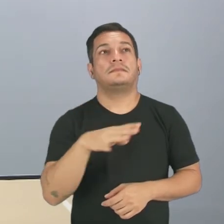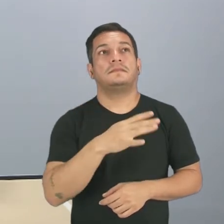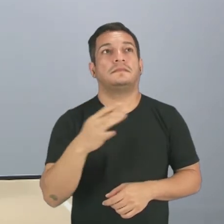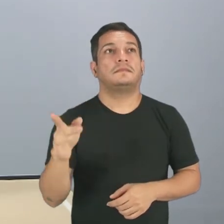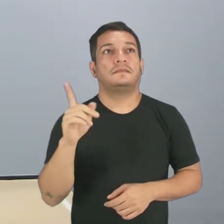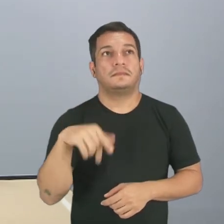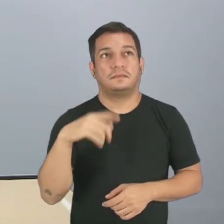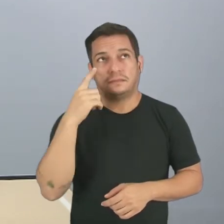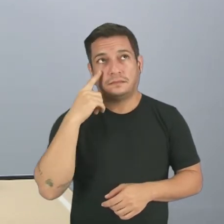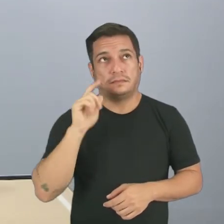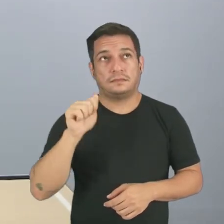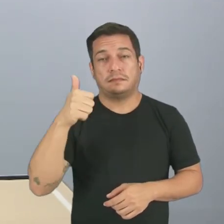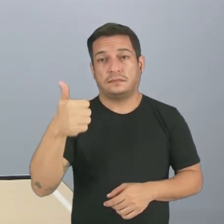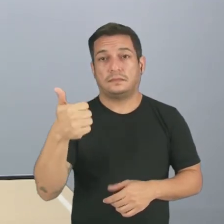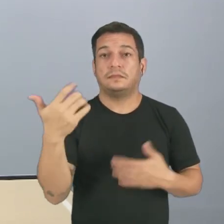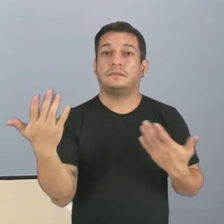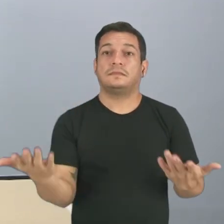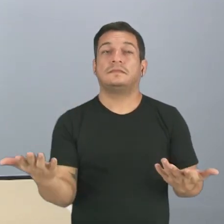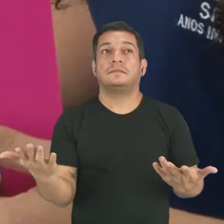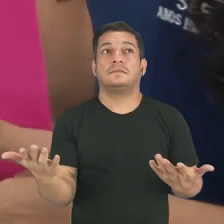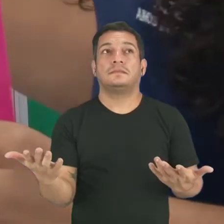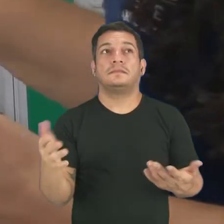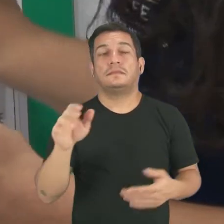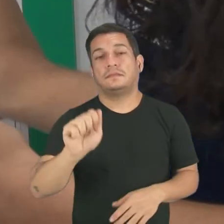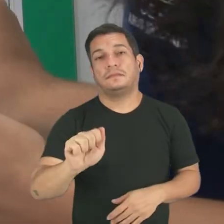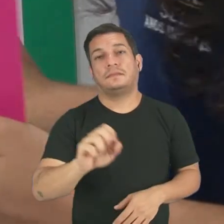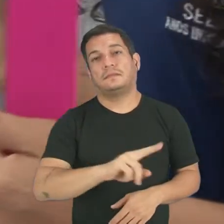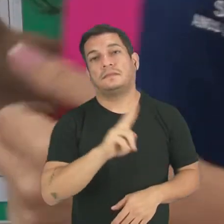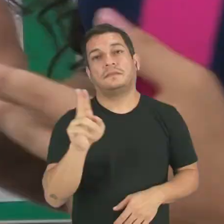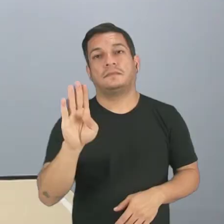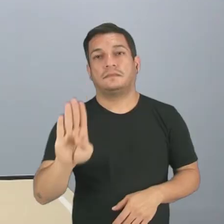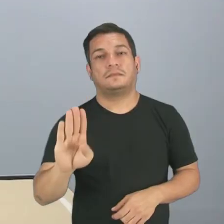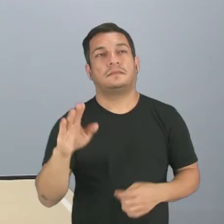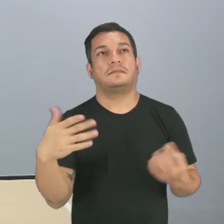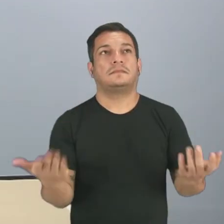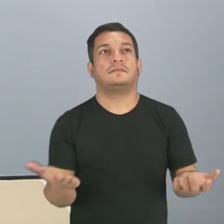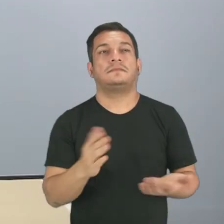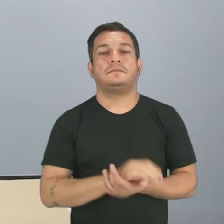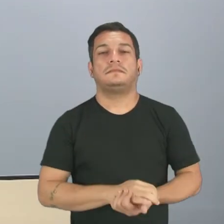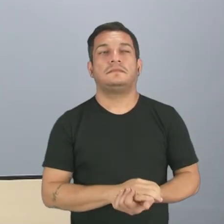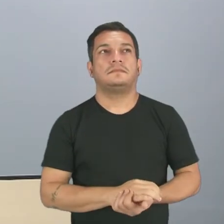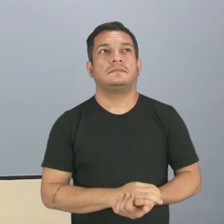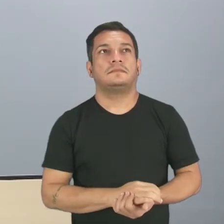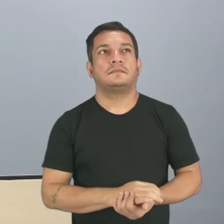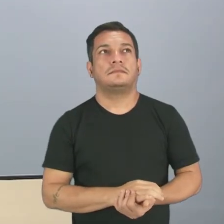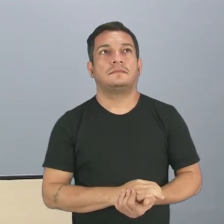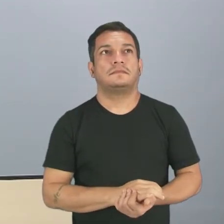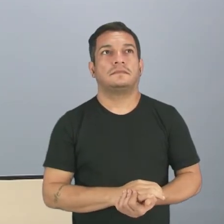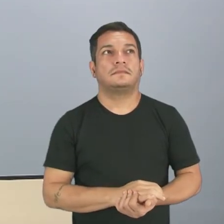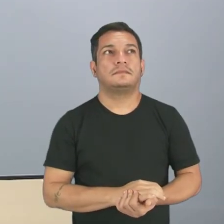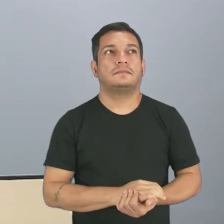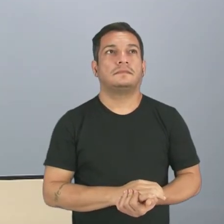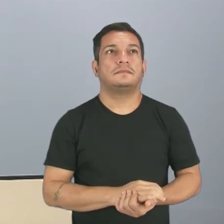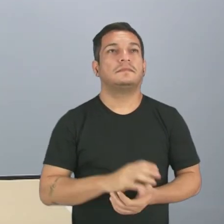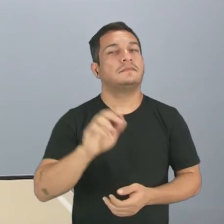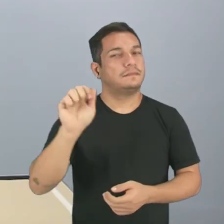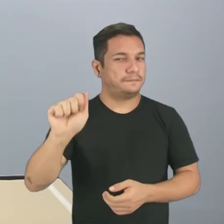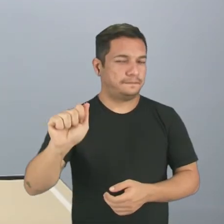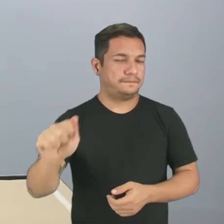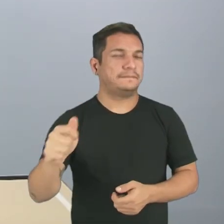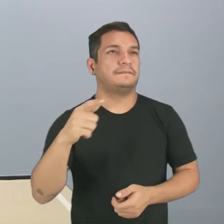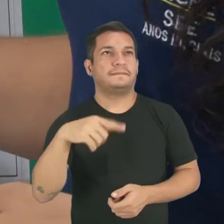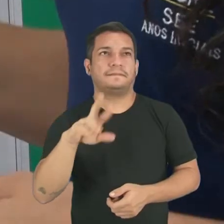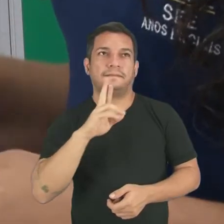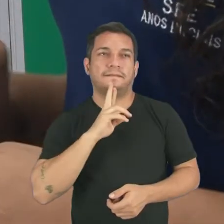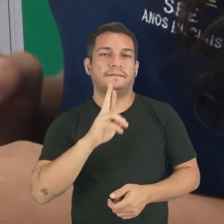o gráfico certo? É o gráfico A ou o gráfico B? É o gráfico A. Se